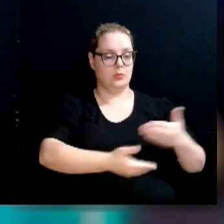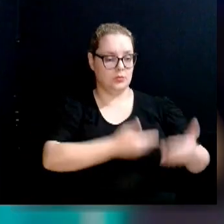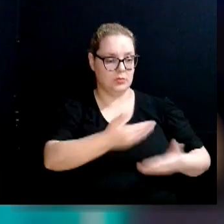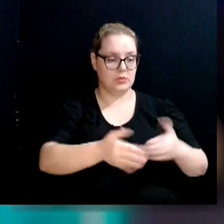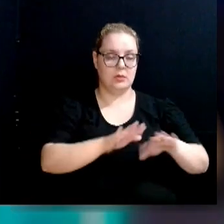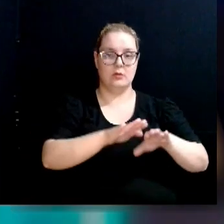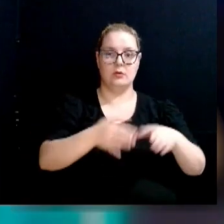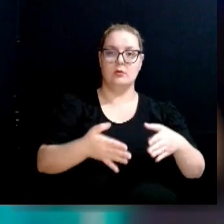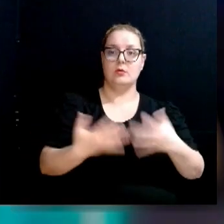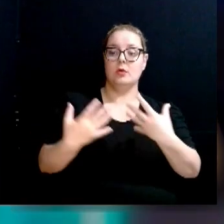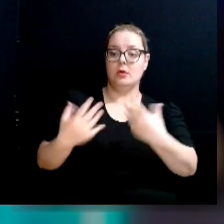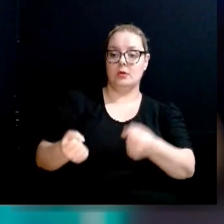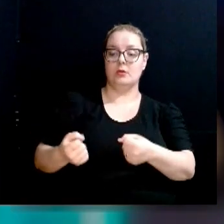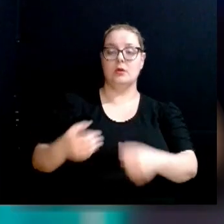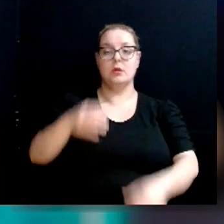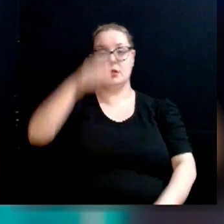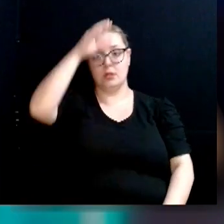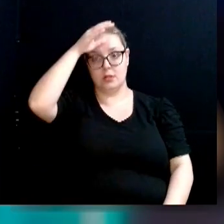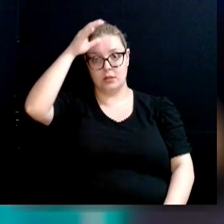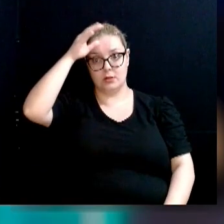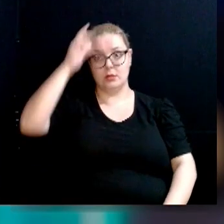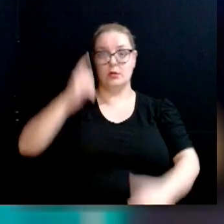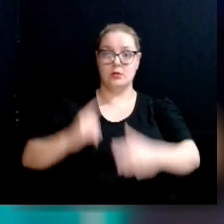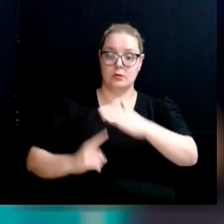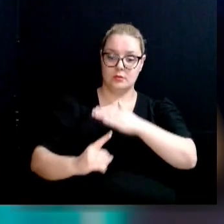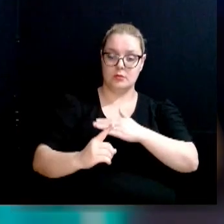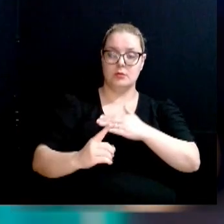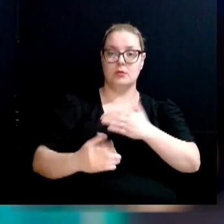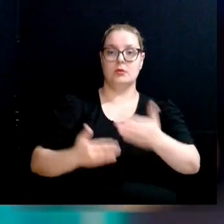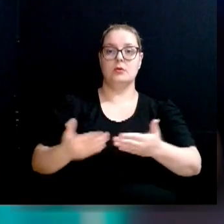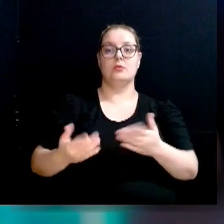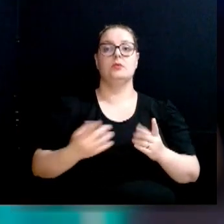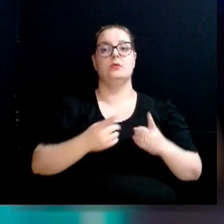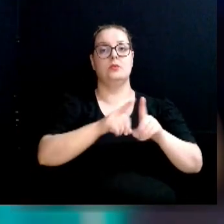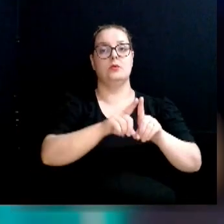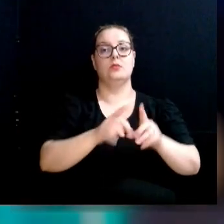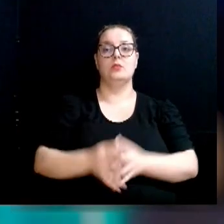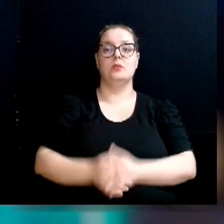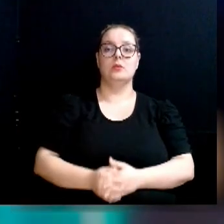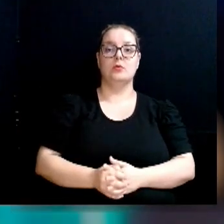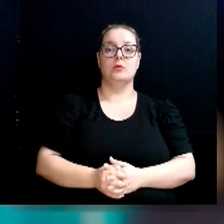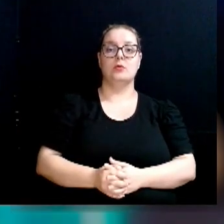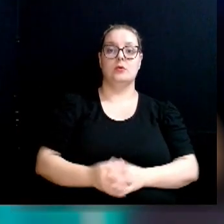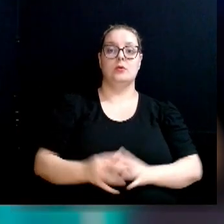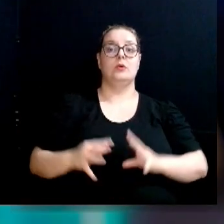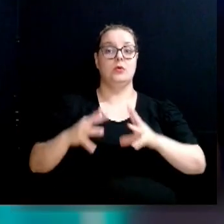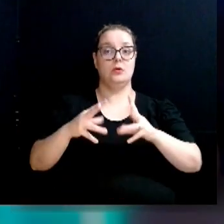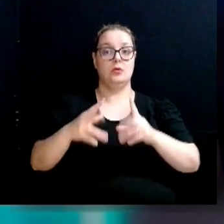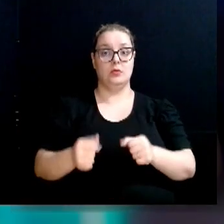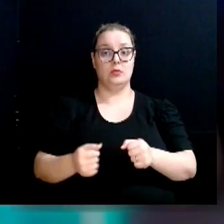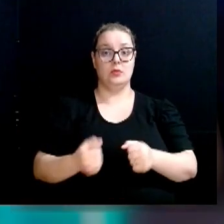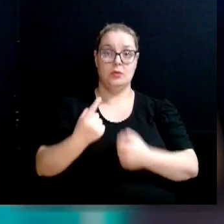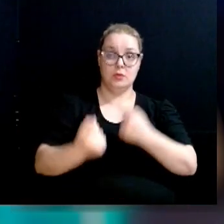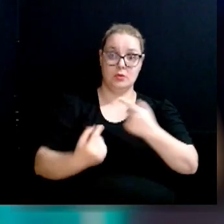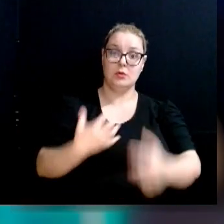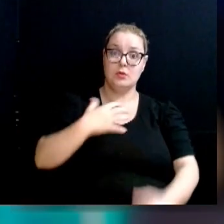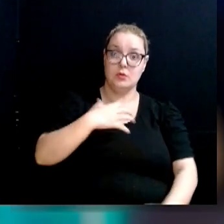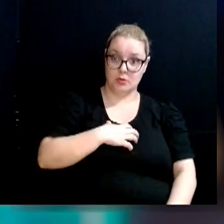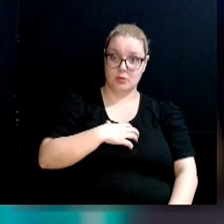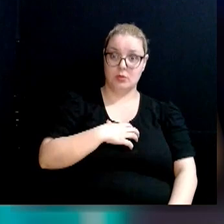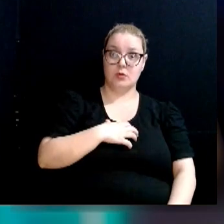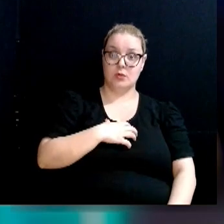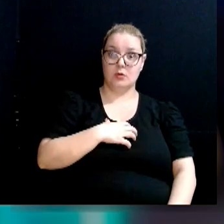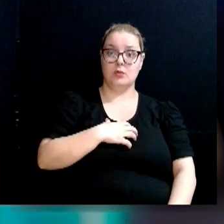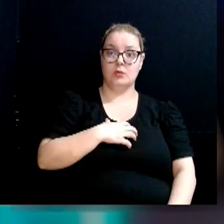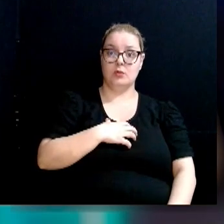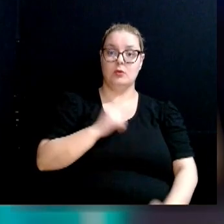recebem os clientes, nos fornecedores, nos parceiros. E todos aqueles que, de alguma maneira, colocaram um pedaço